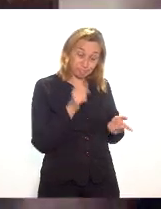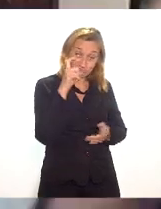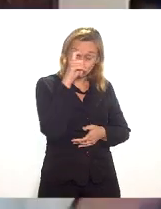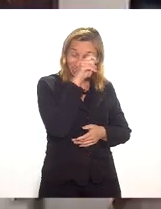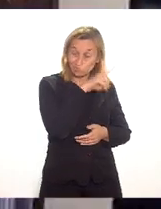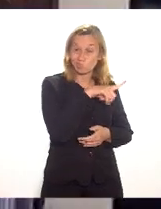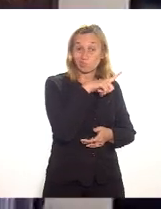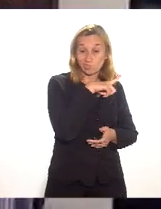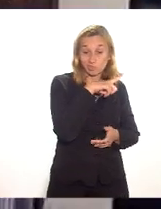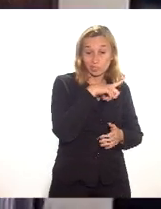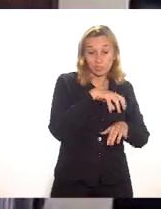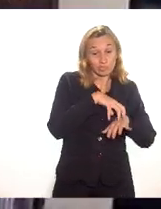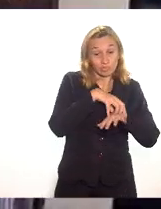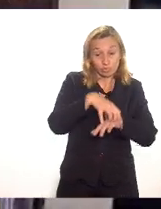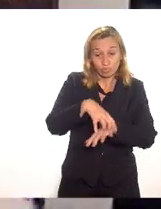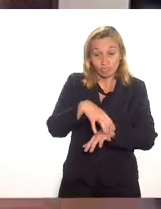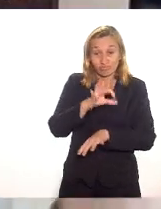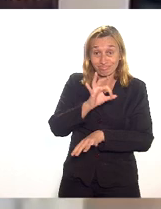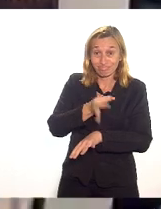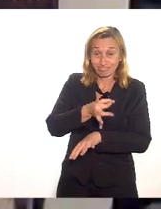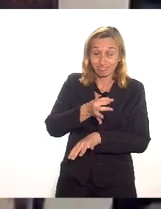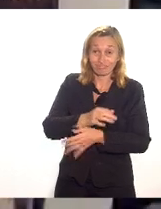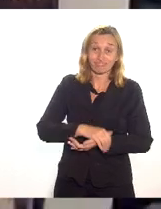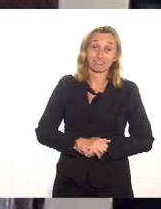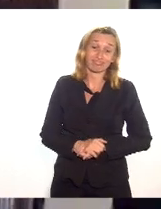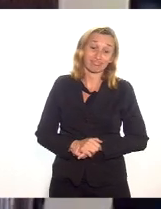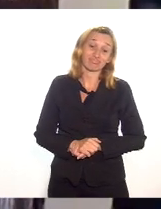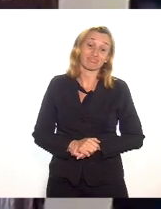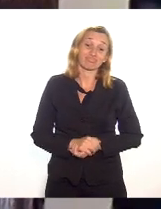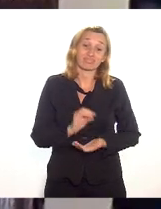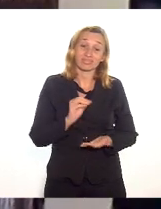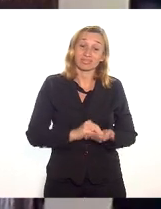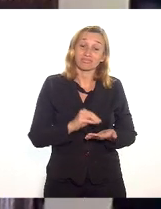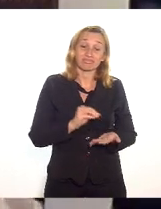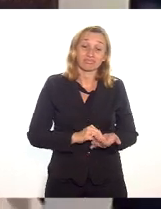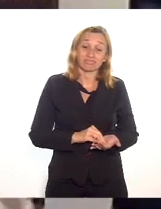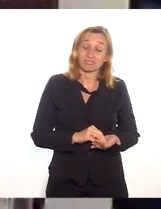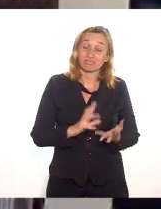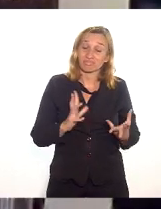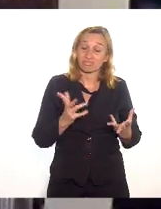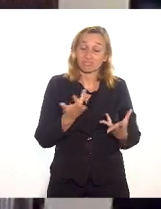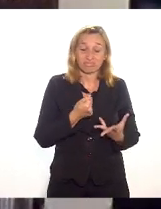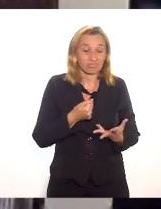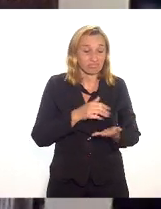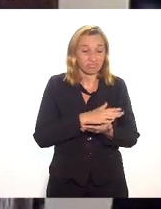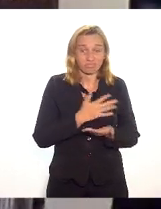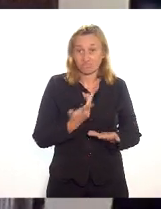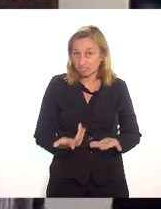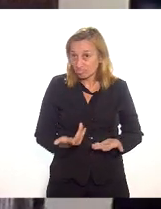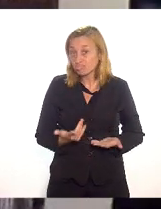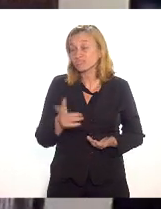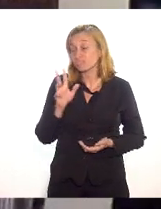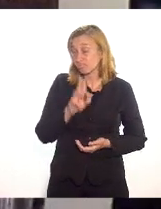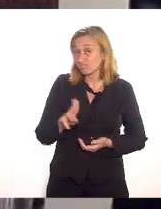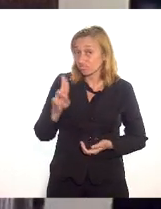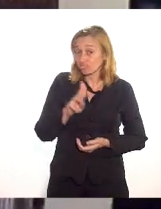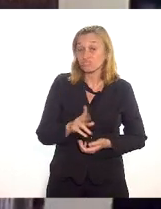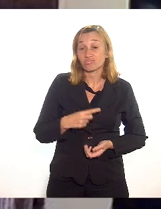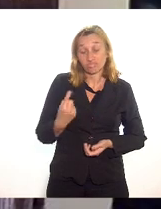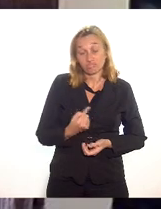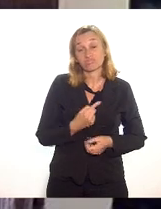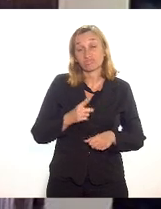os transportes, por exemplo, falta de conforto total para os usuários